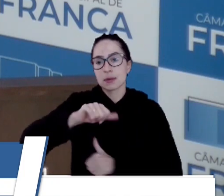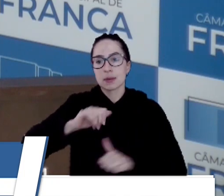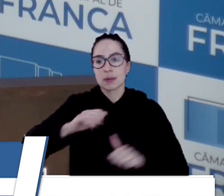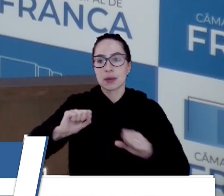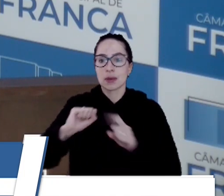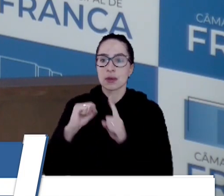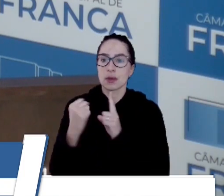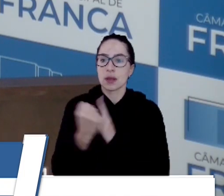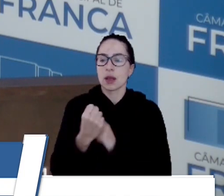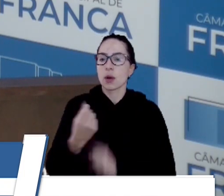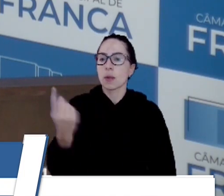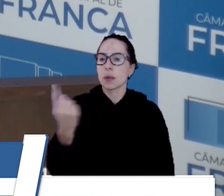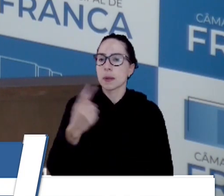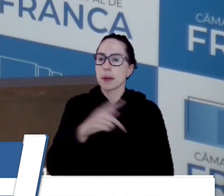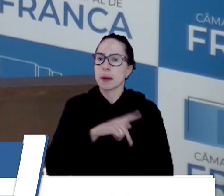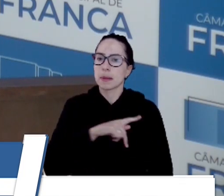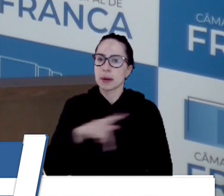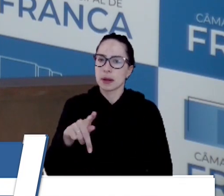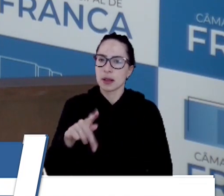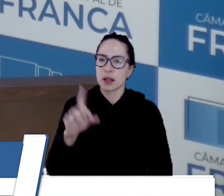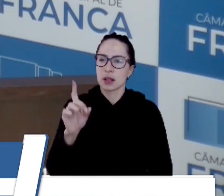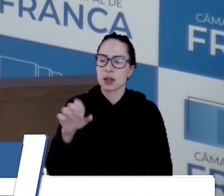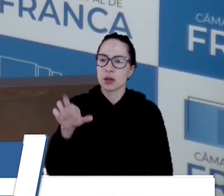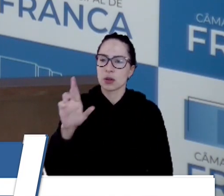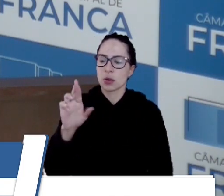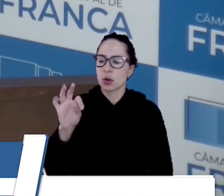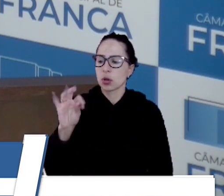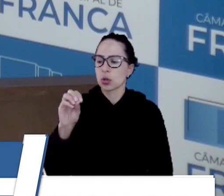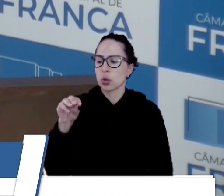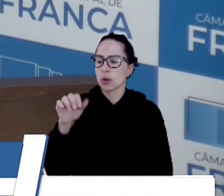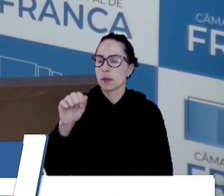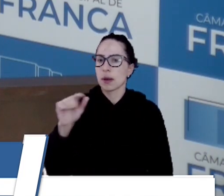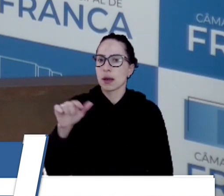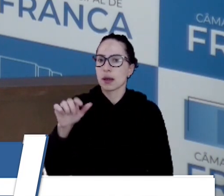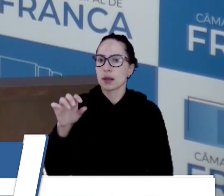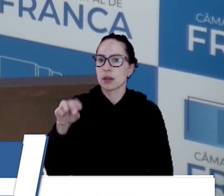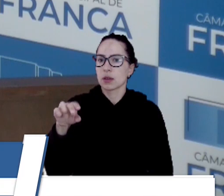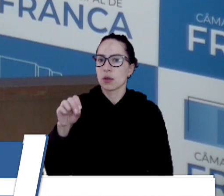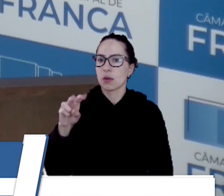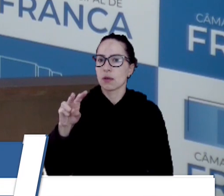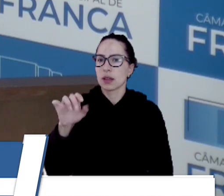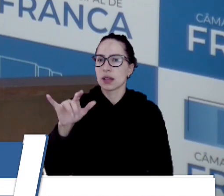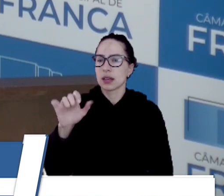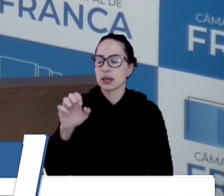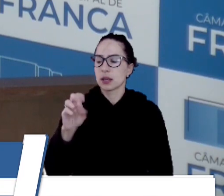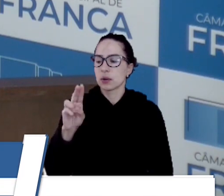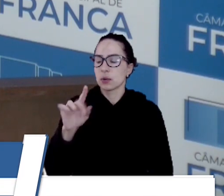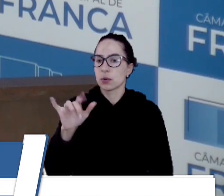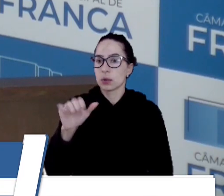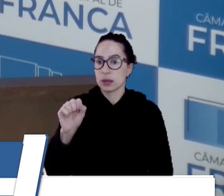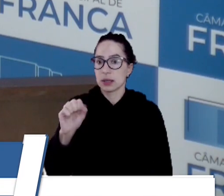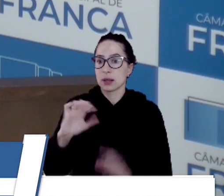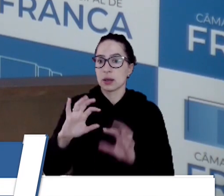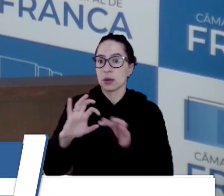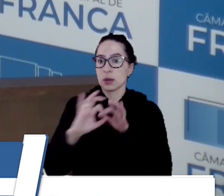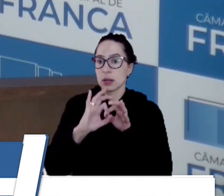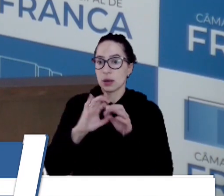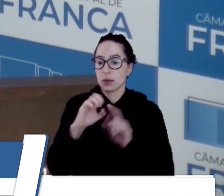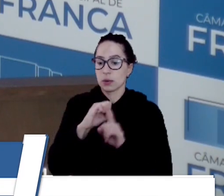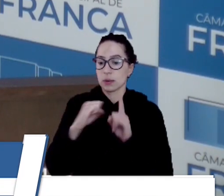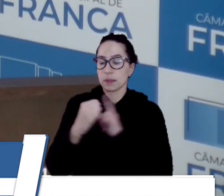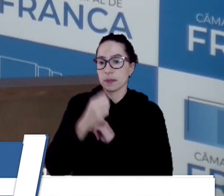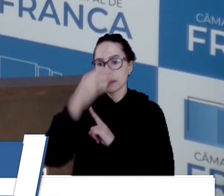primeiro presidente foi Dr. Tomás Novelino. A USE, União das Sociedades Espíritas, surge no ano de